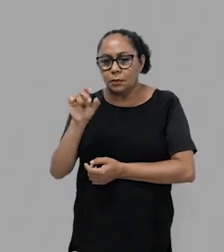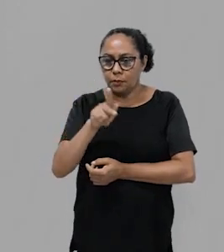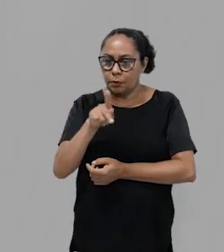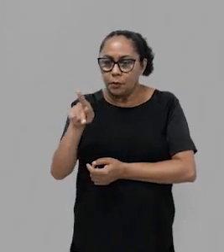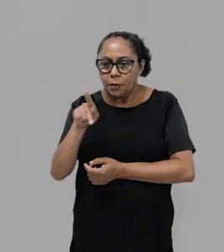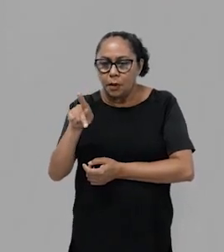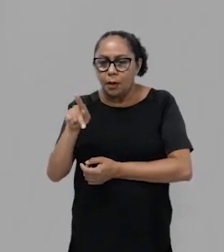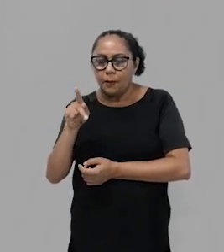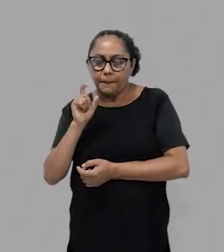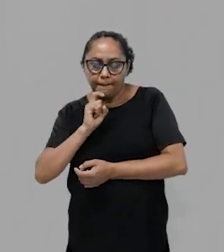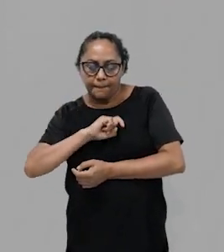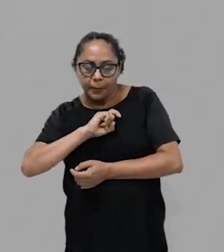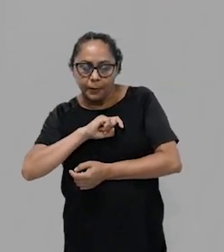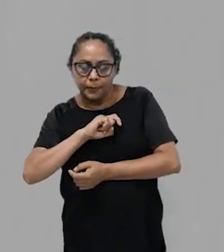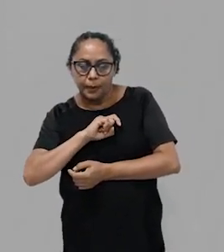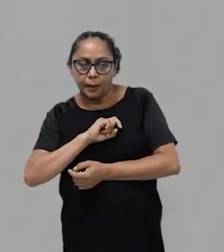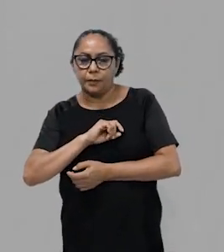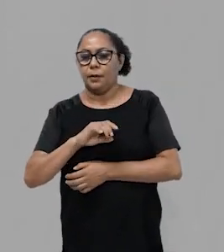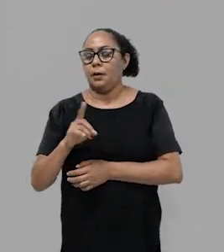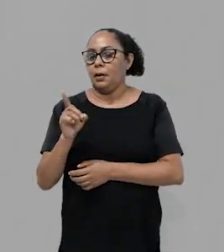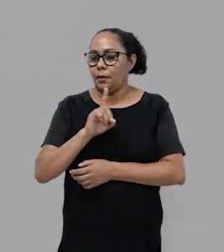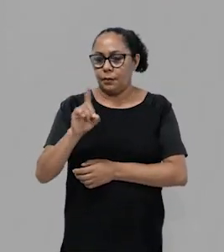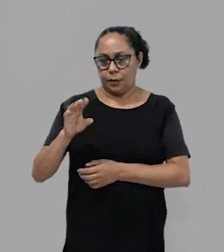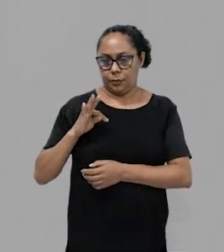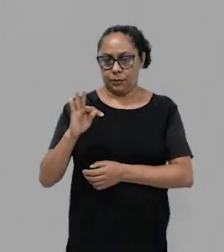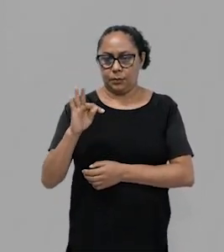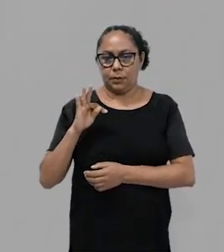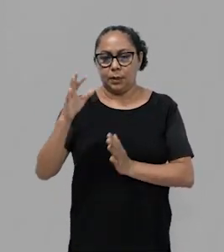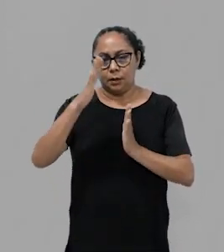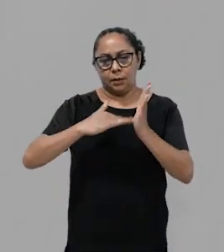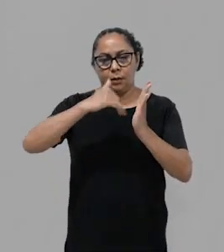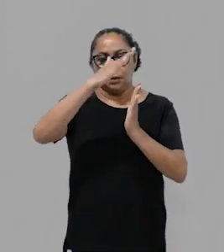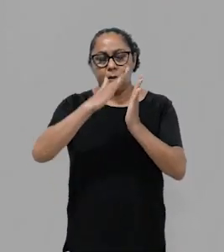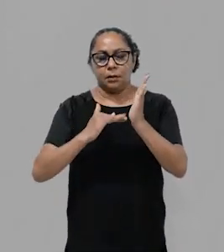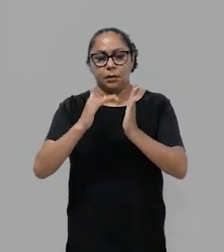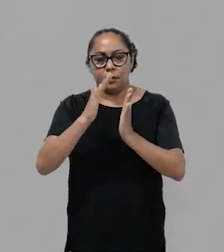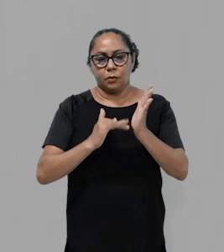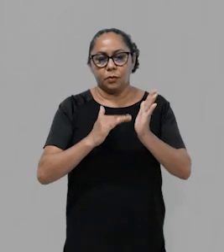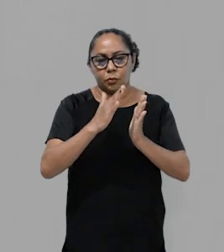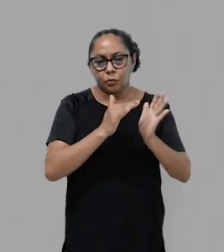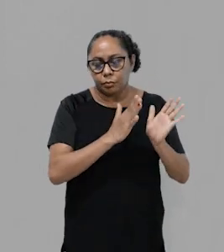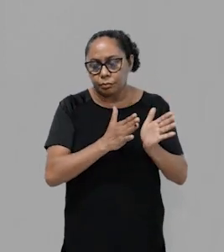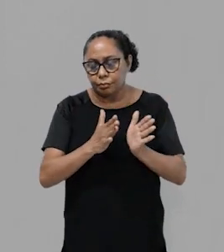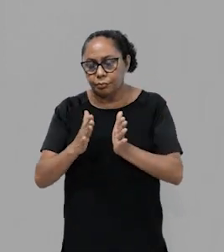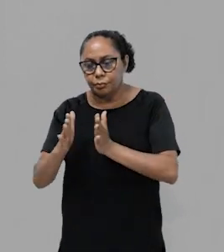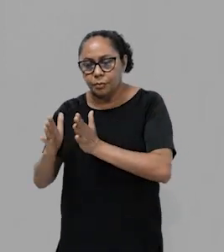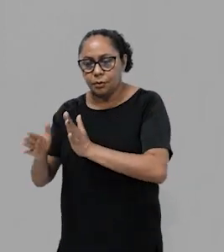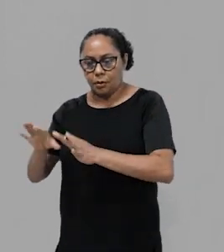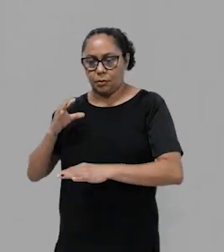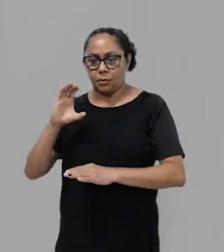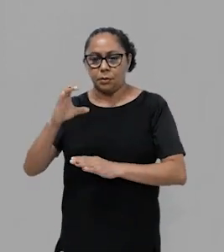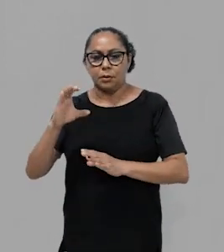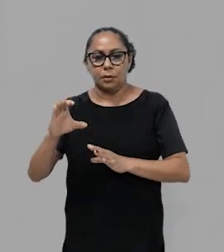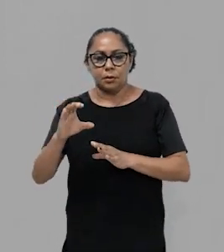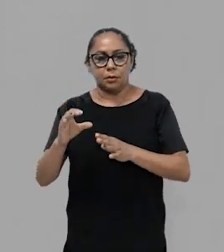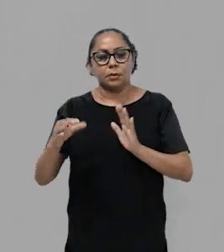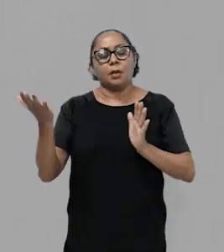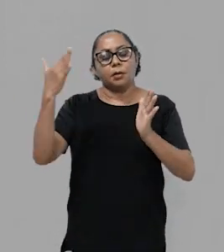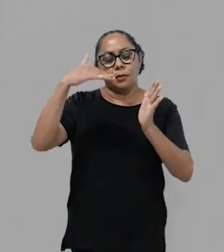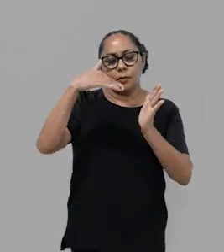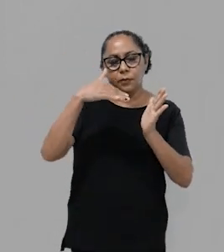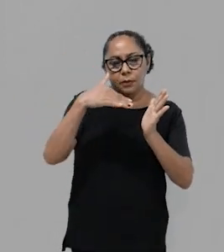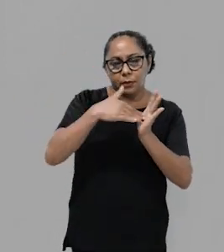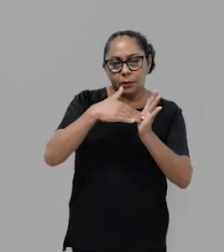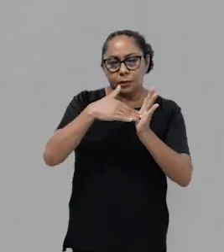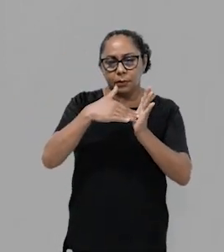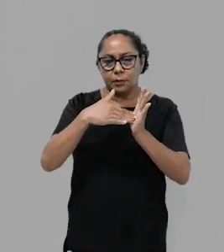Não. Isso aqui é uma técnica de pintura que, diga-se de passagem, foi desenvolvida cientificamente no final do século XIX, a partir